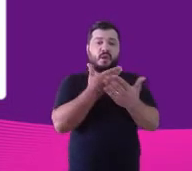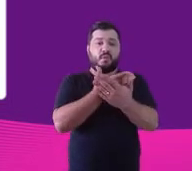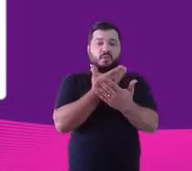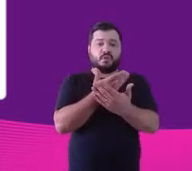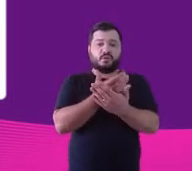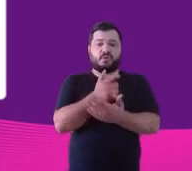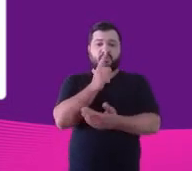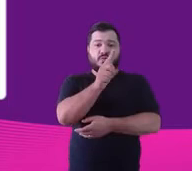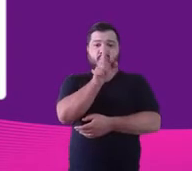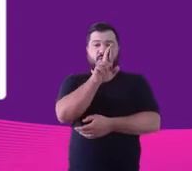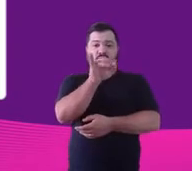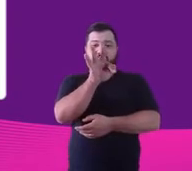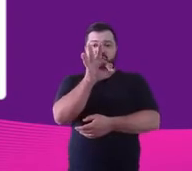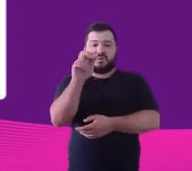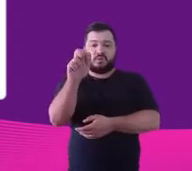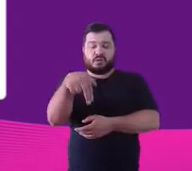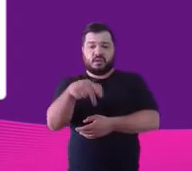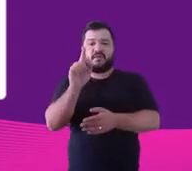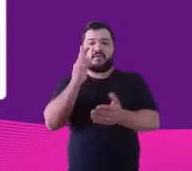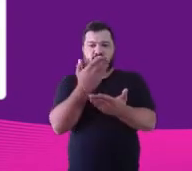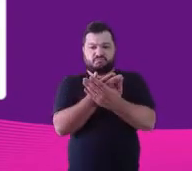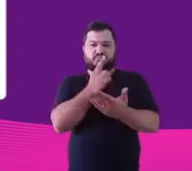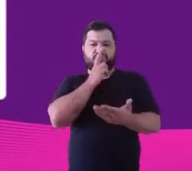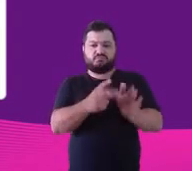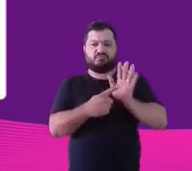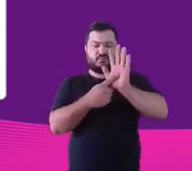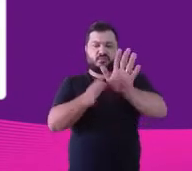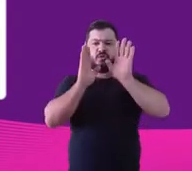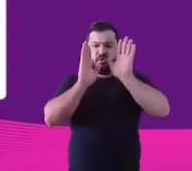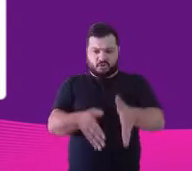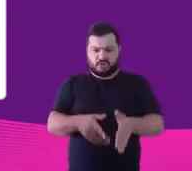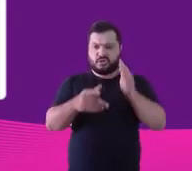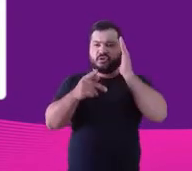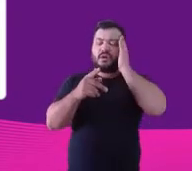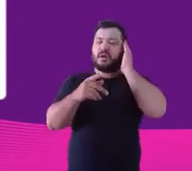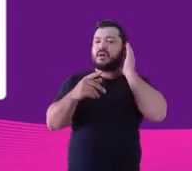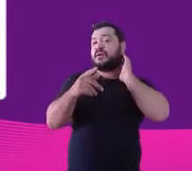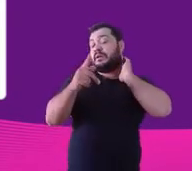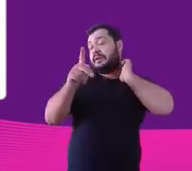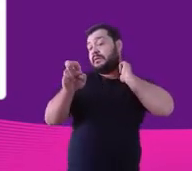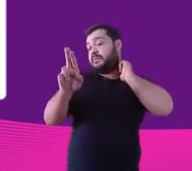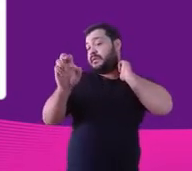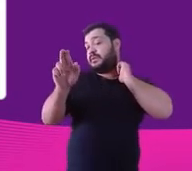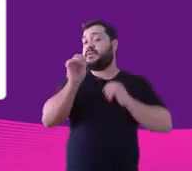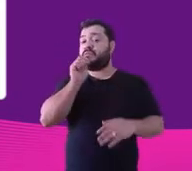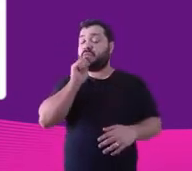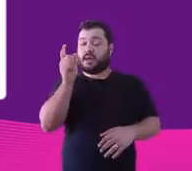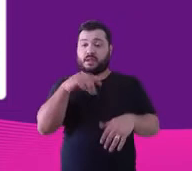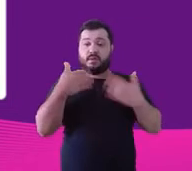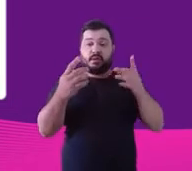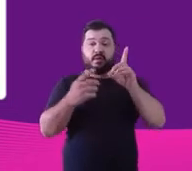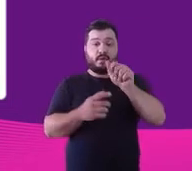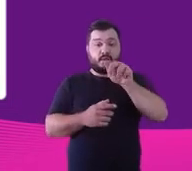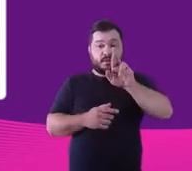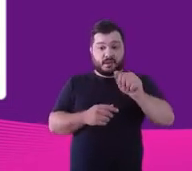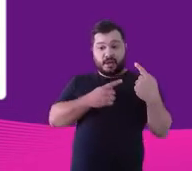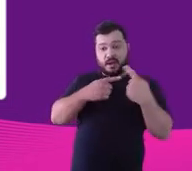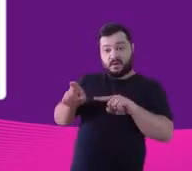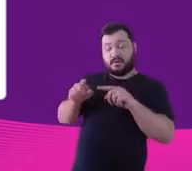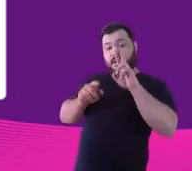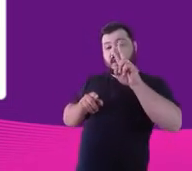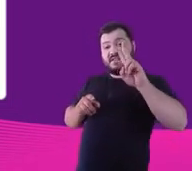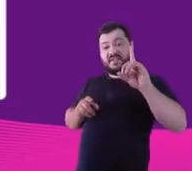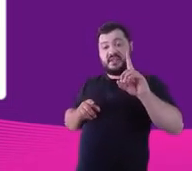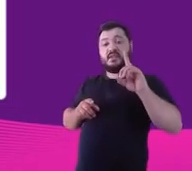estudo grife que já tem resultados apresentados né o PC o Saiu ontem né então da RD contra